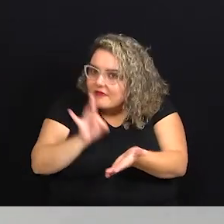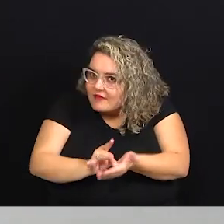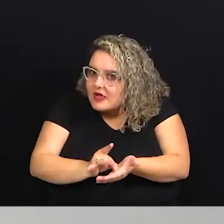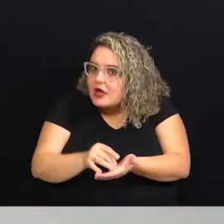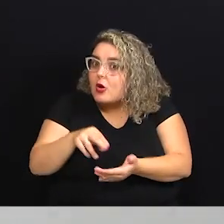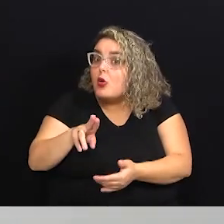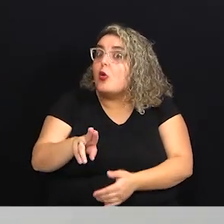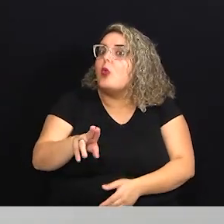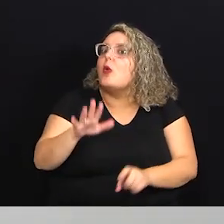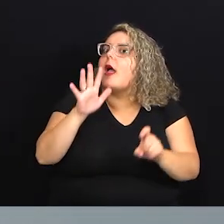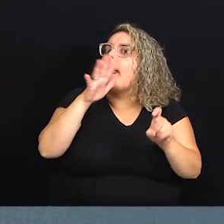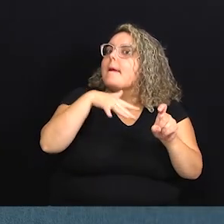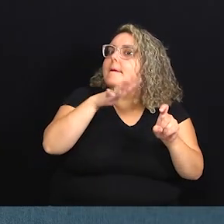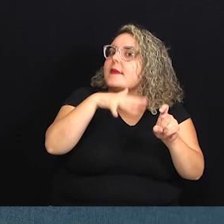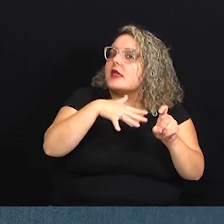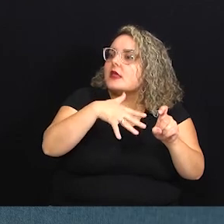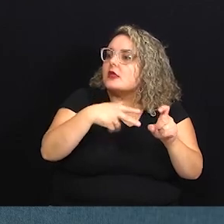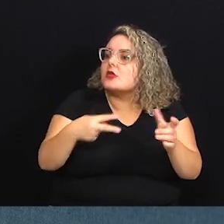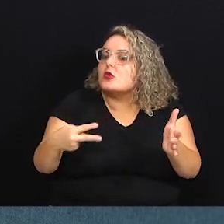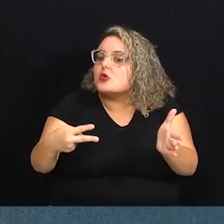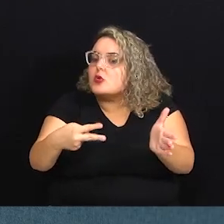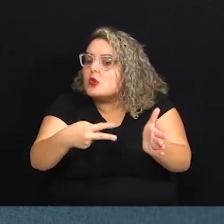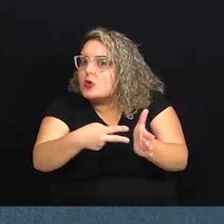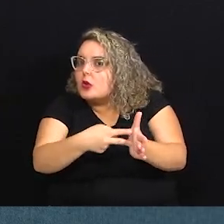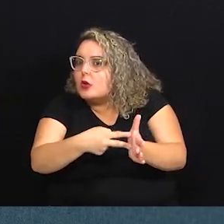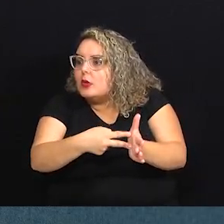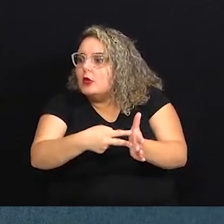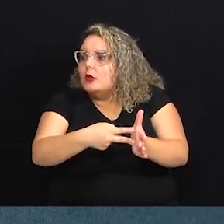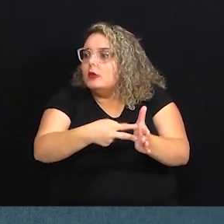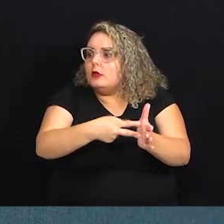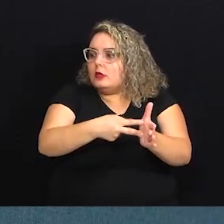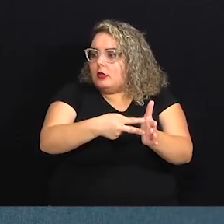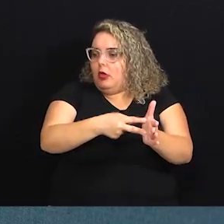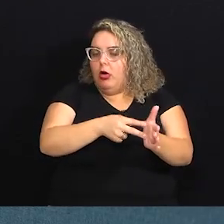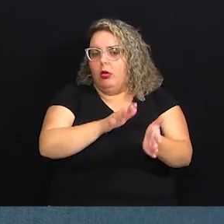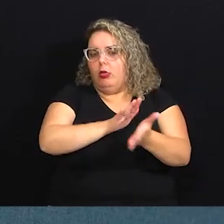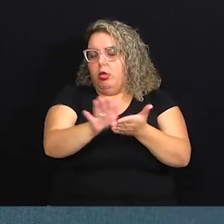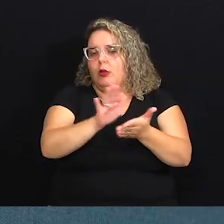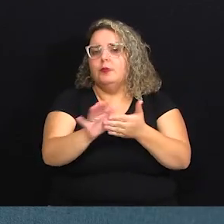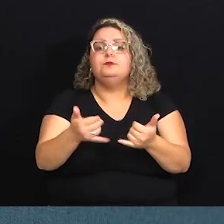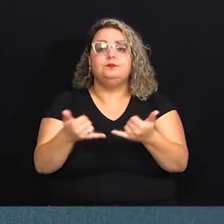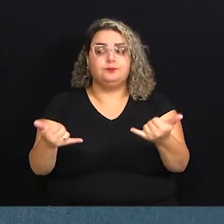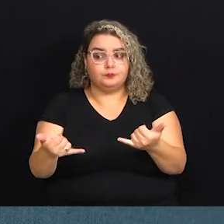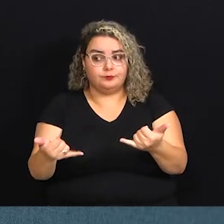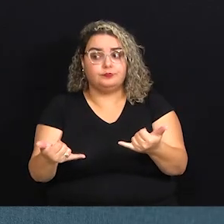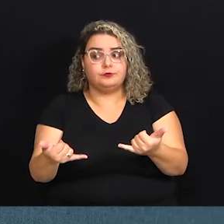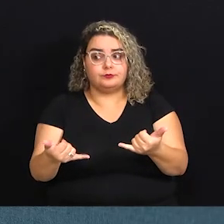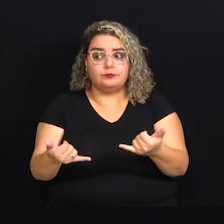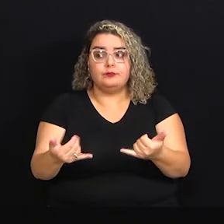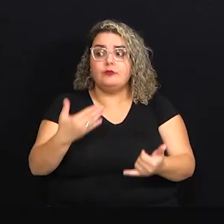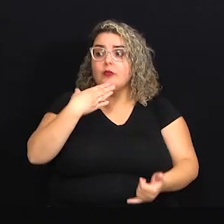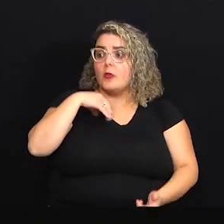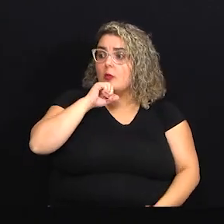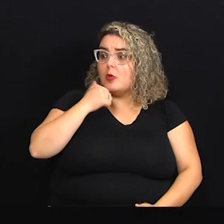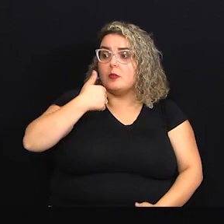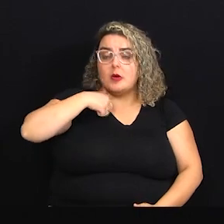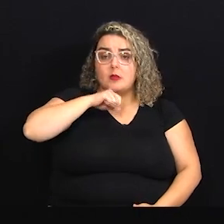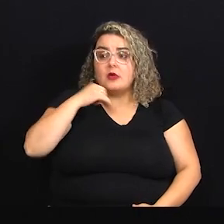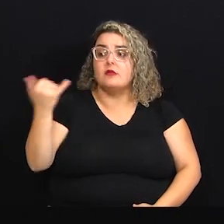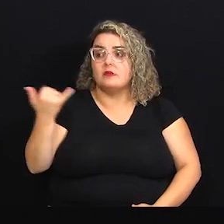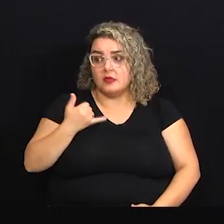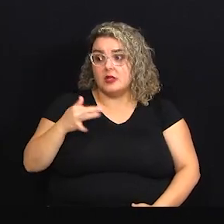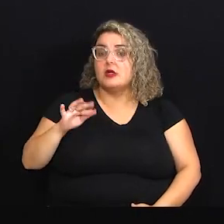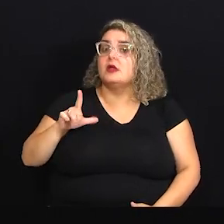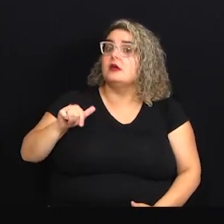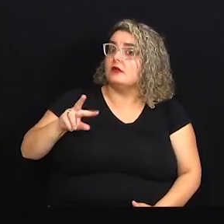É verdade ou é lenda isso de deixar o carregador no celular tá escapando energia? Que eu sempre escutei isso dos meus pais, eu